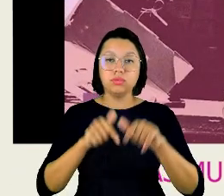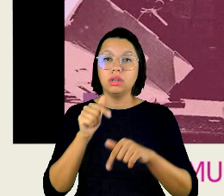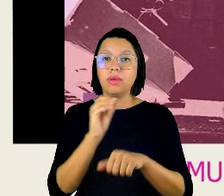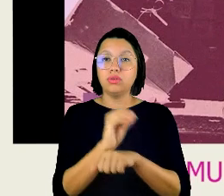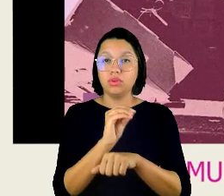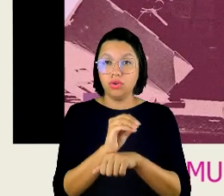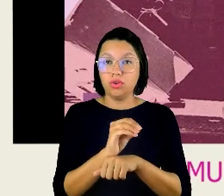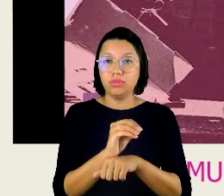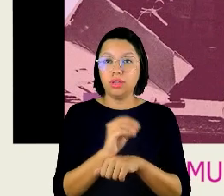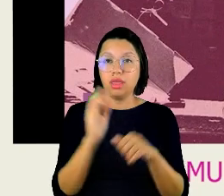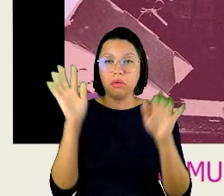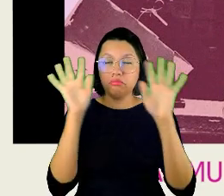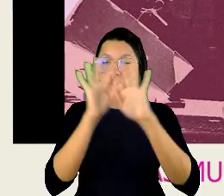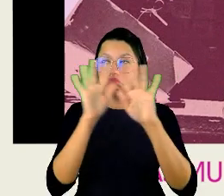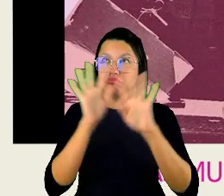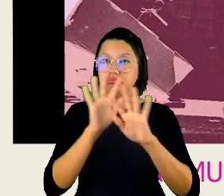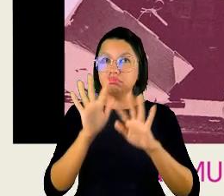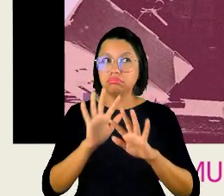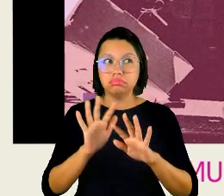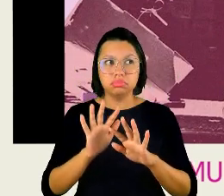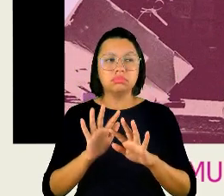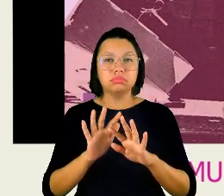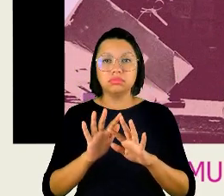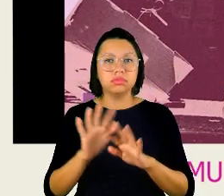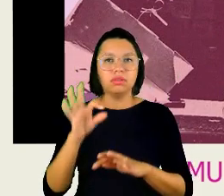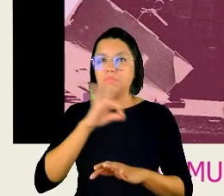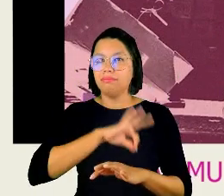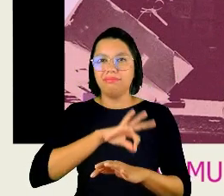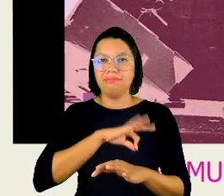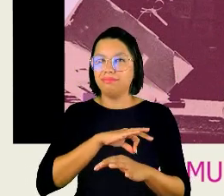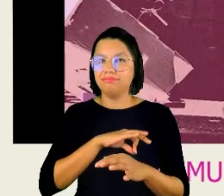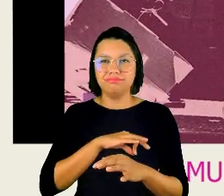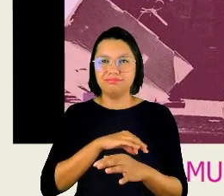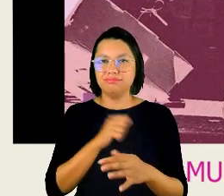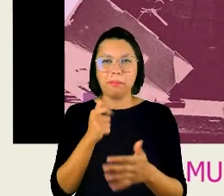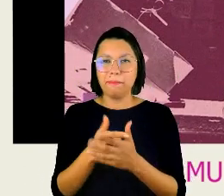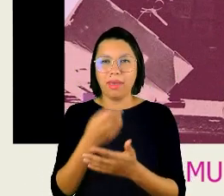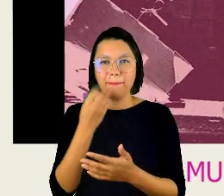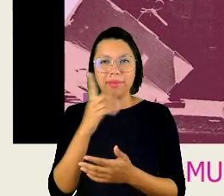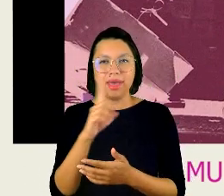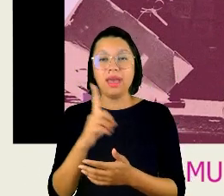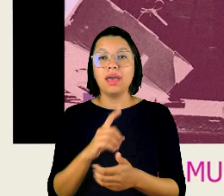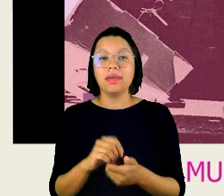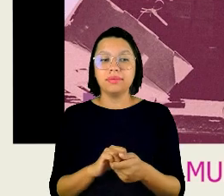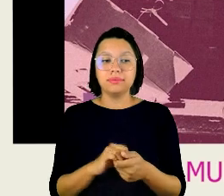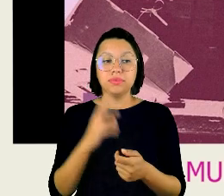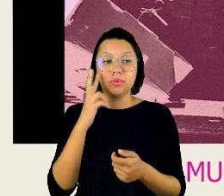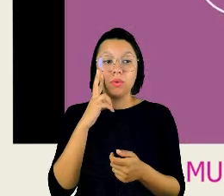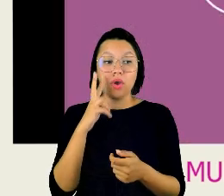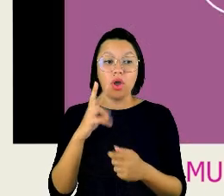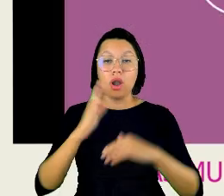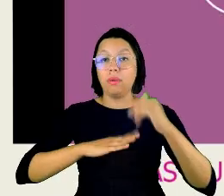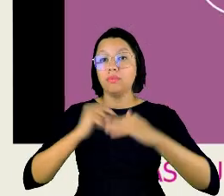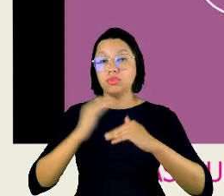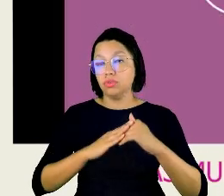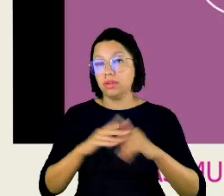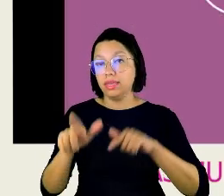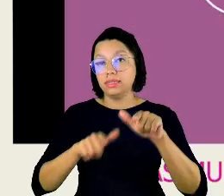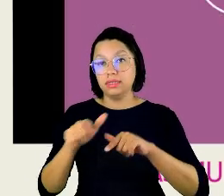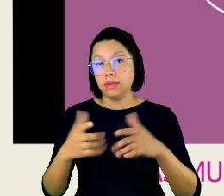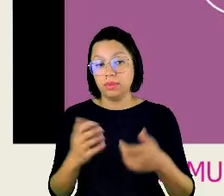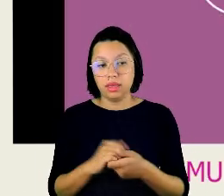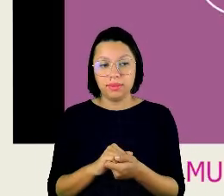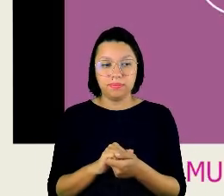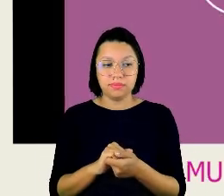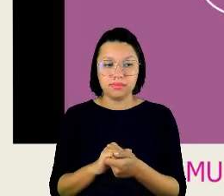sendo invisibilizado e mal remunerado. Então, aí a gente olha também para os trabalhos, para as profissionais, né, que executam esse